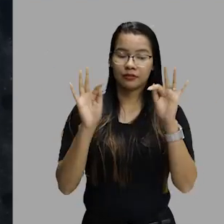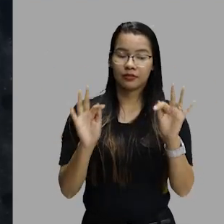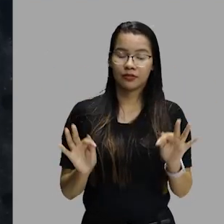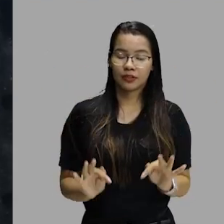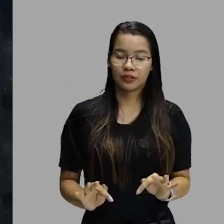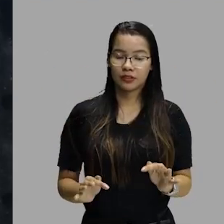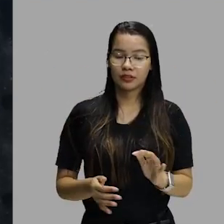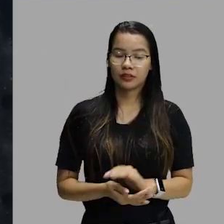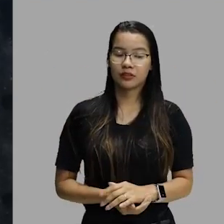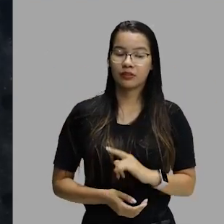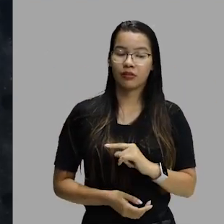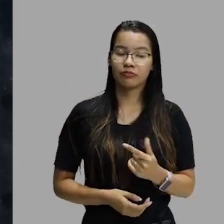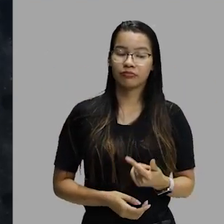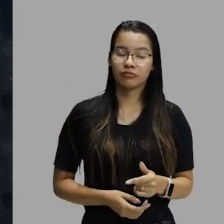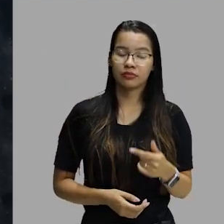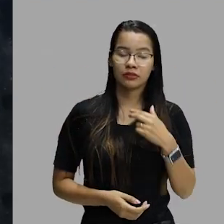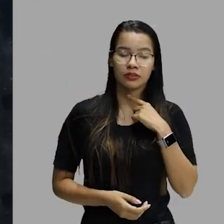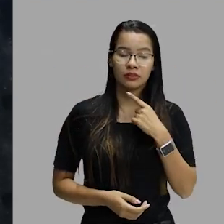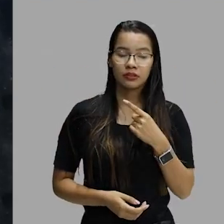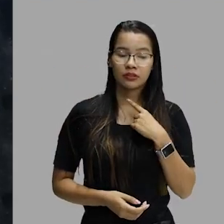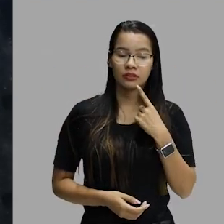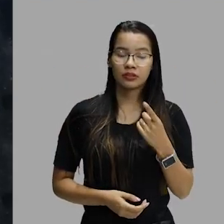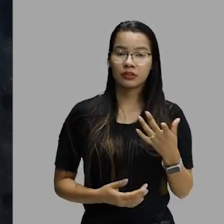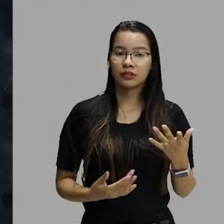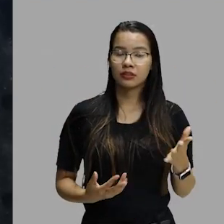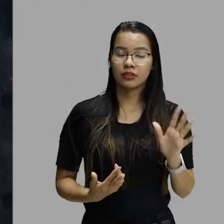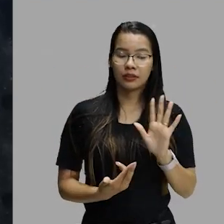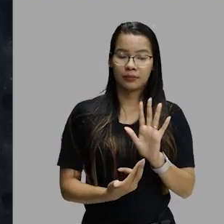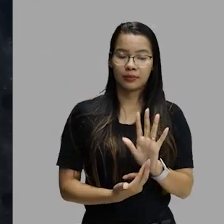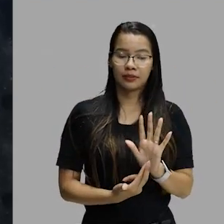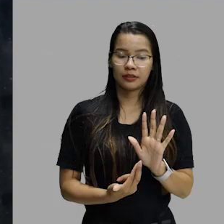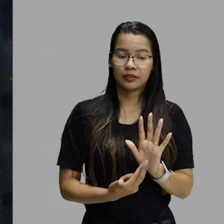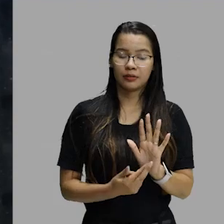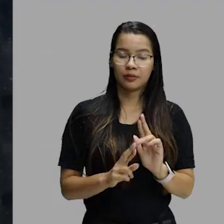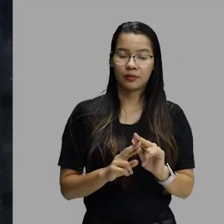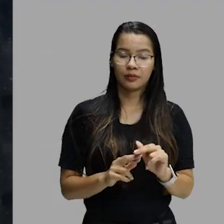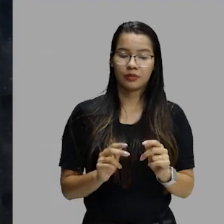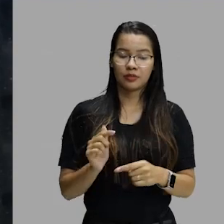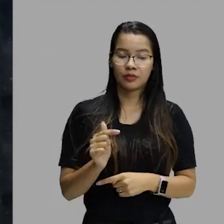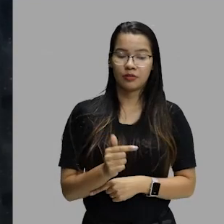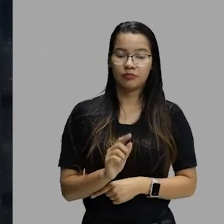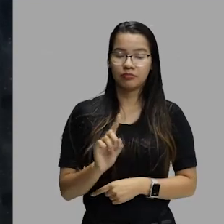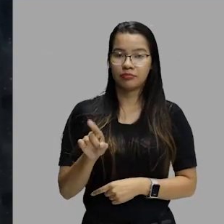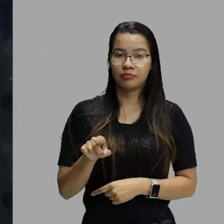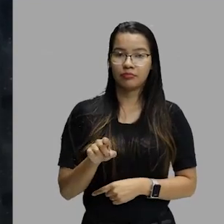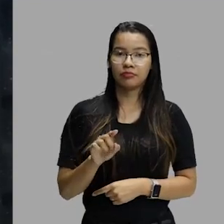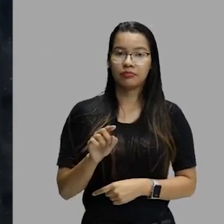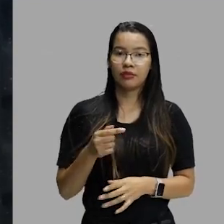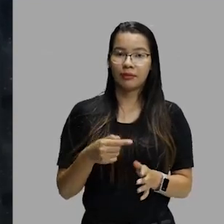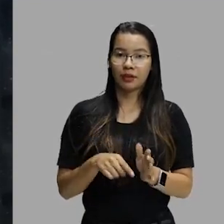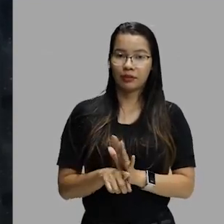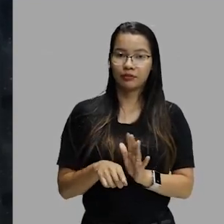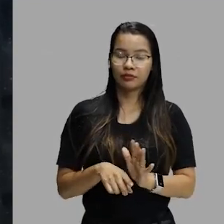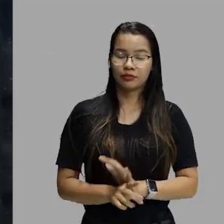feliz. Não tem ninguém aí sendo representado, por isso que eu coloquei a interrogação.